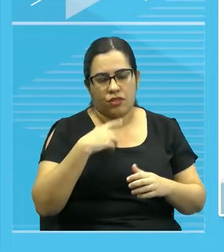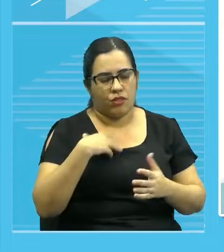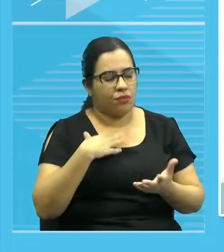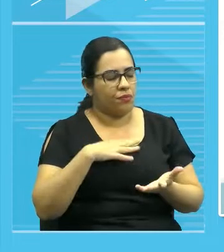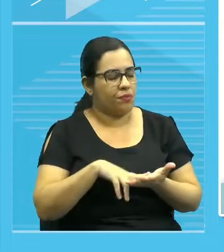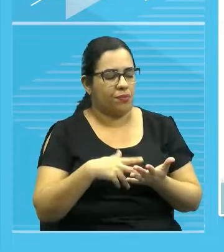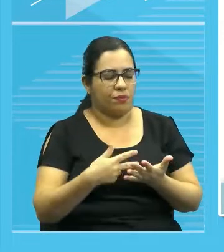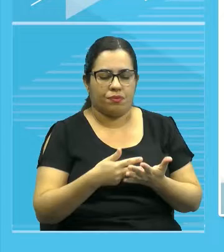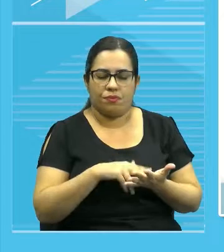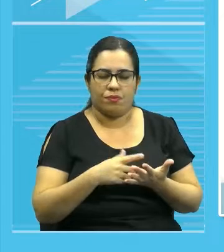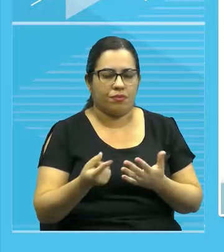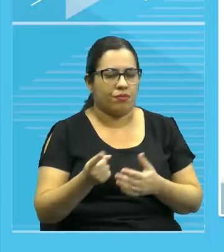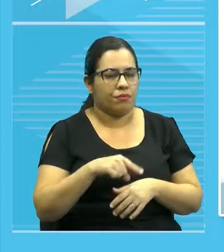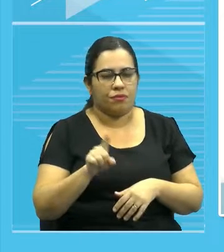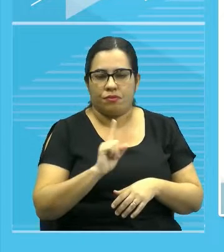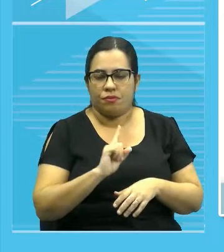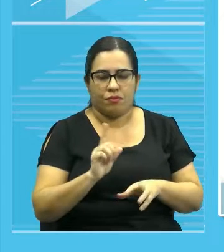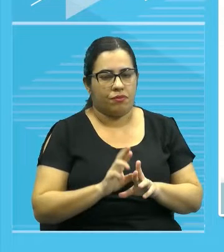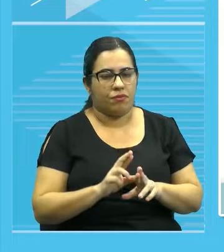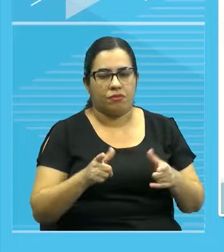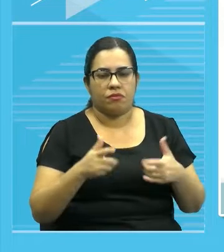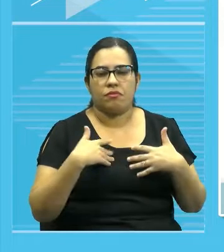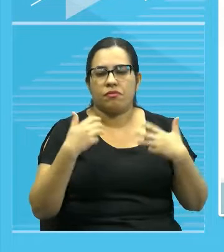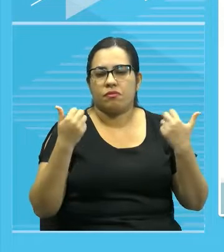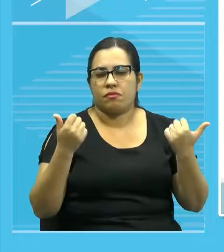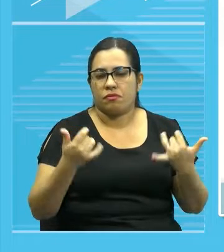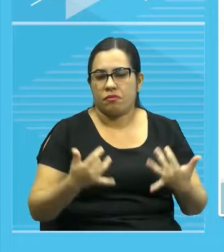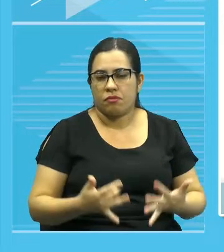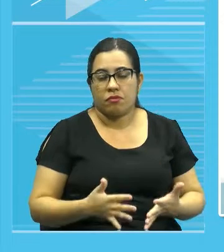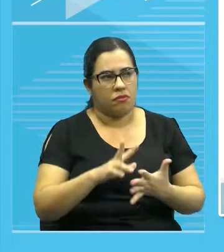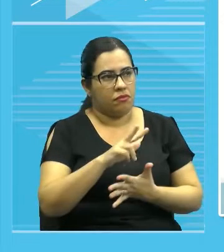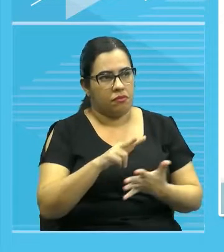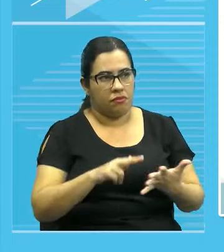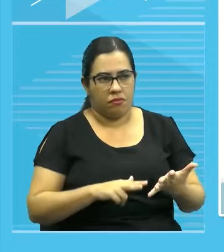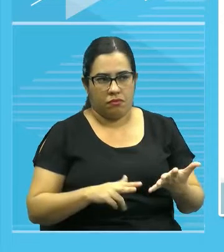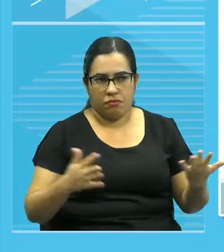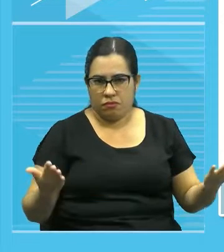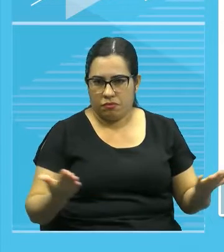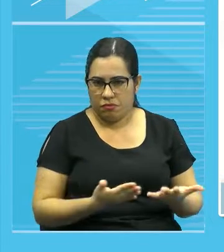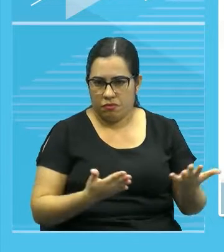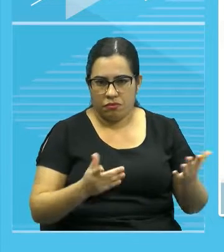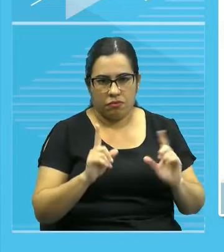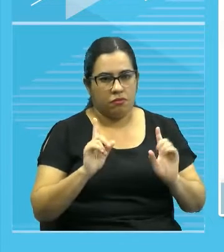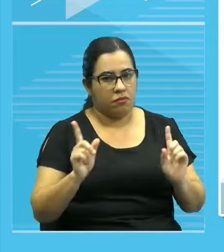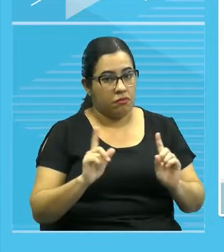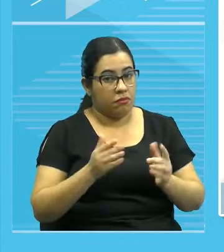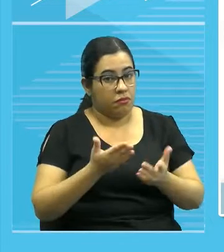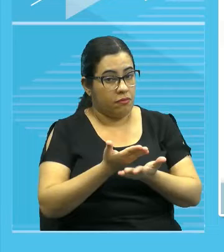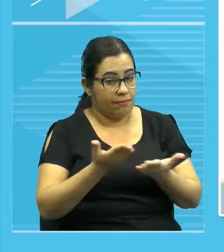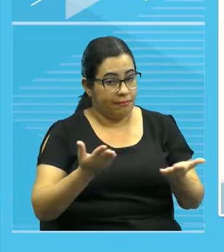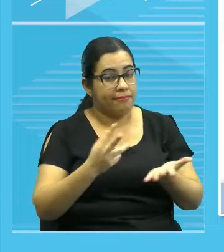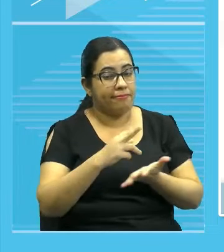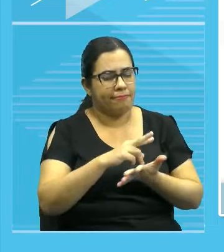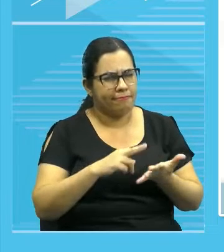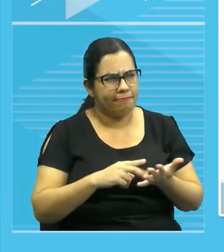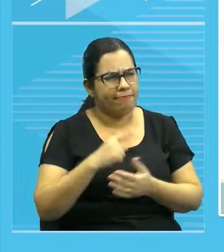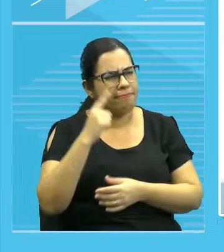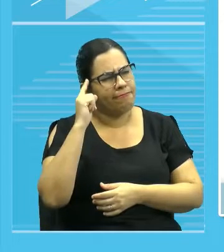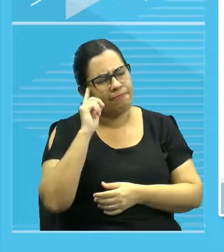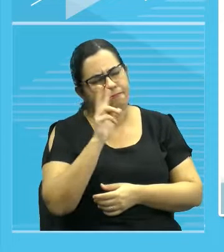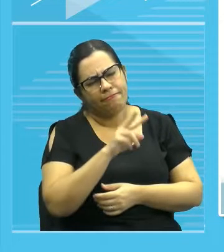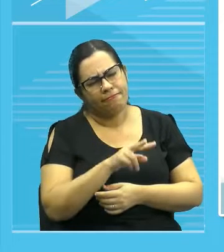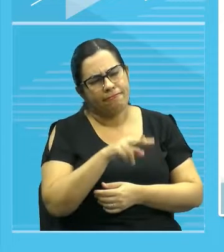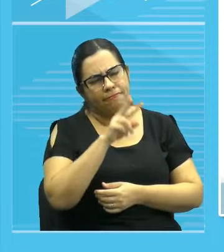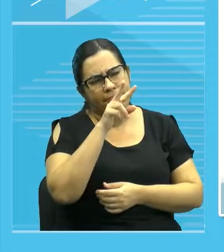vou fazer como eu estava fazendo tá também não vou ler agora as alternativas vou deixar para vocês baterem cabeça